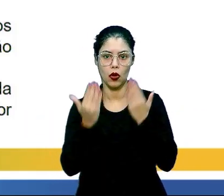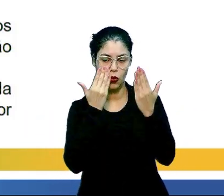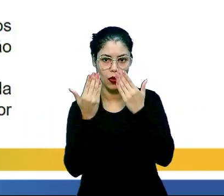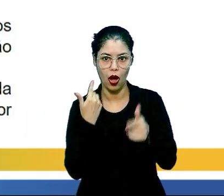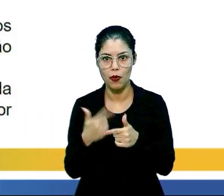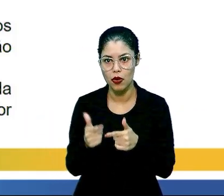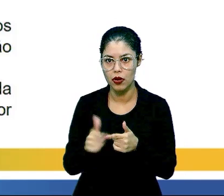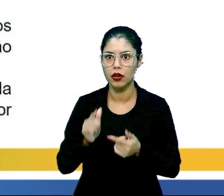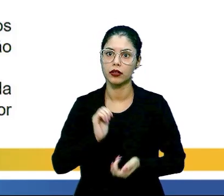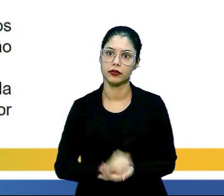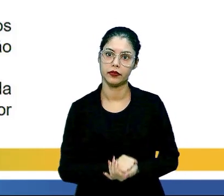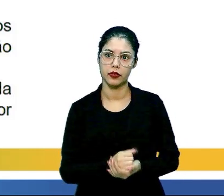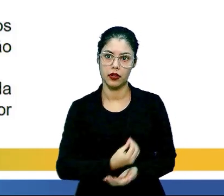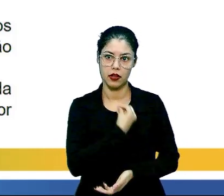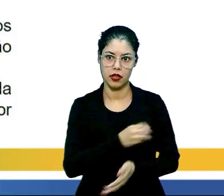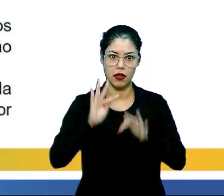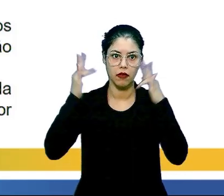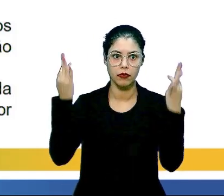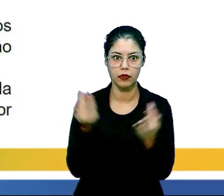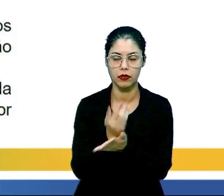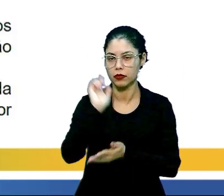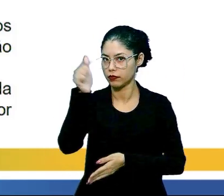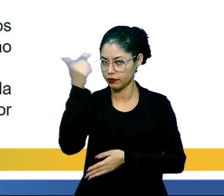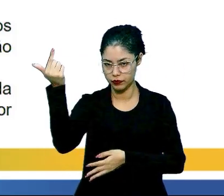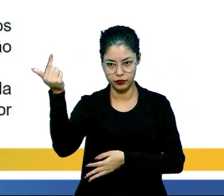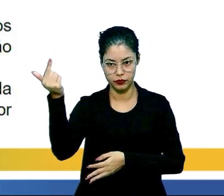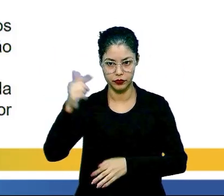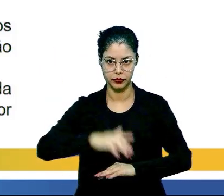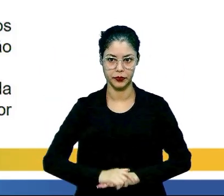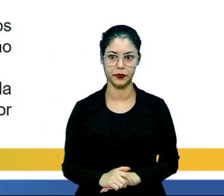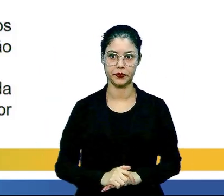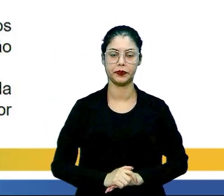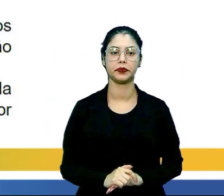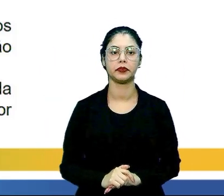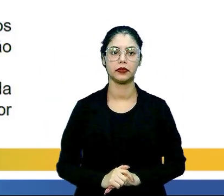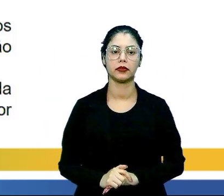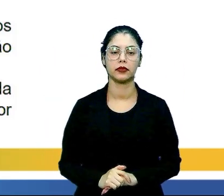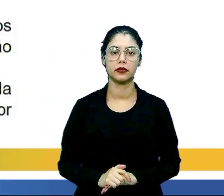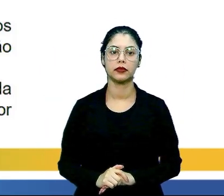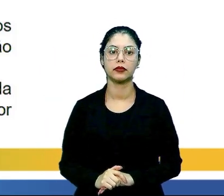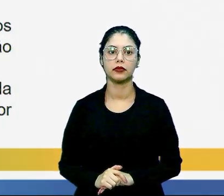distúrbios psicológicos, problemas na convivência familiar, entre outros.